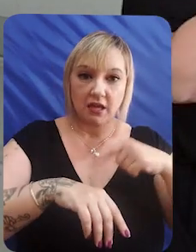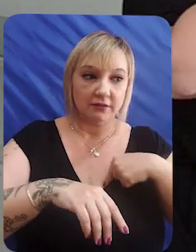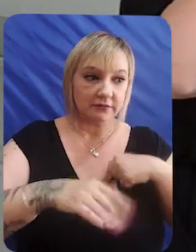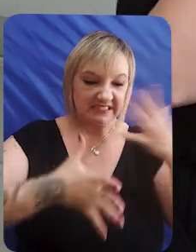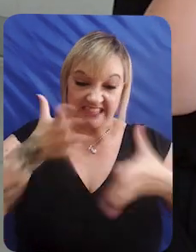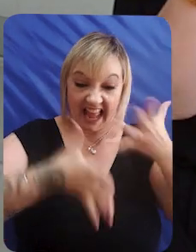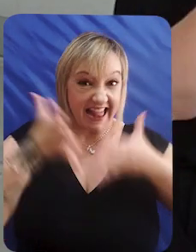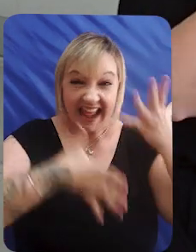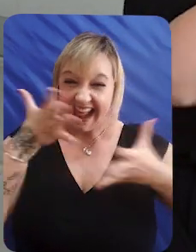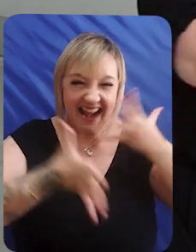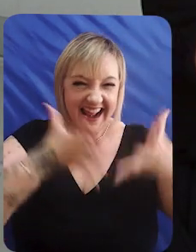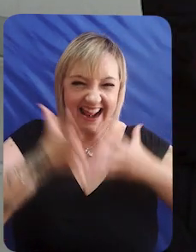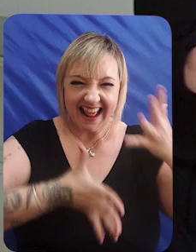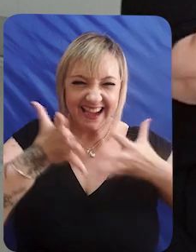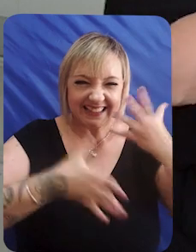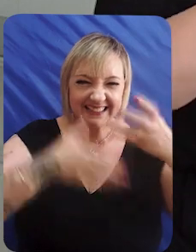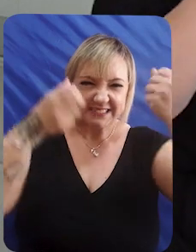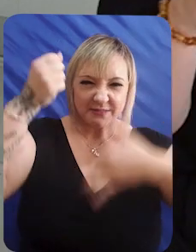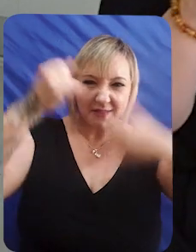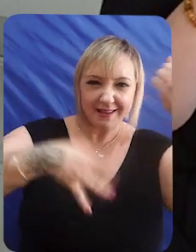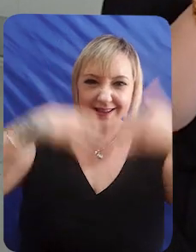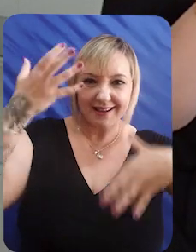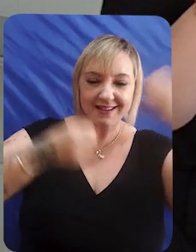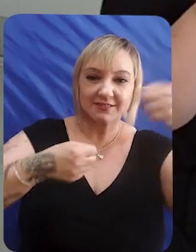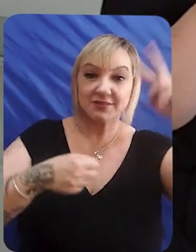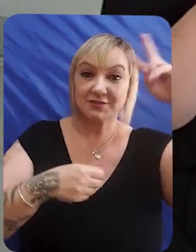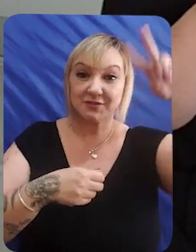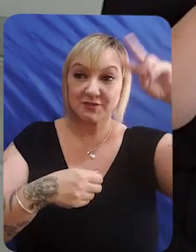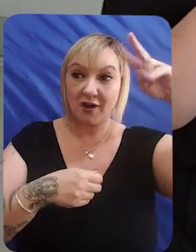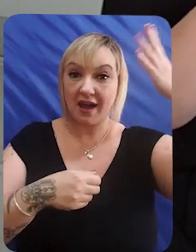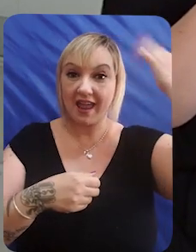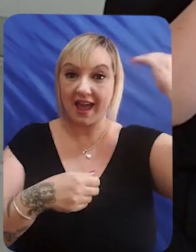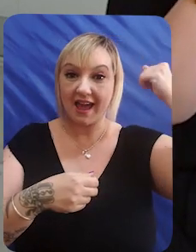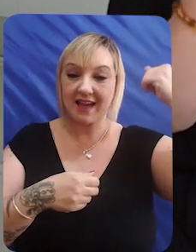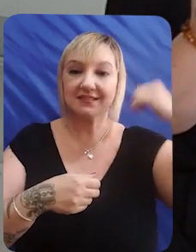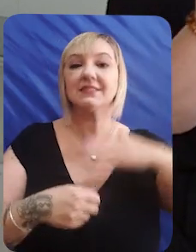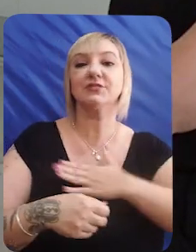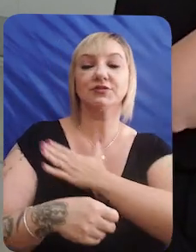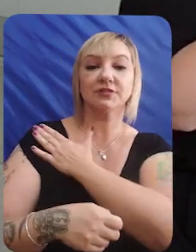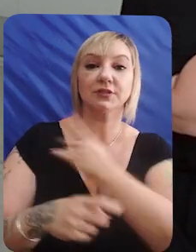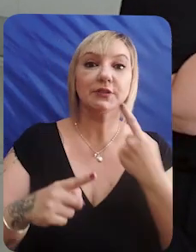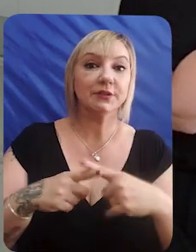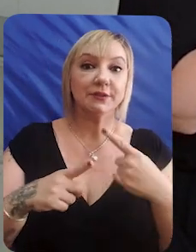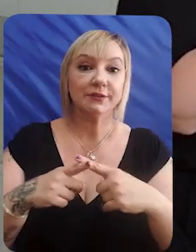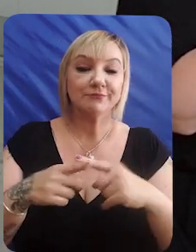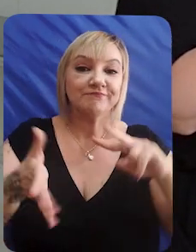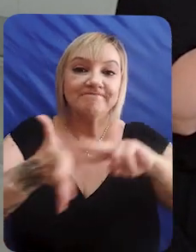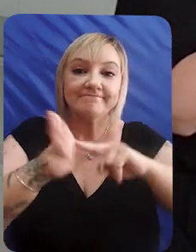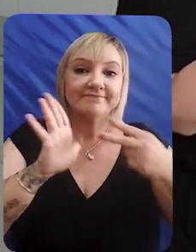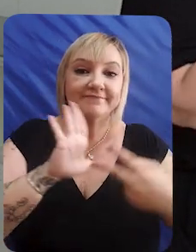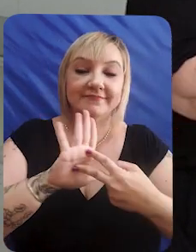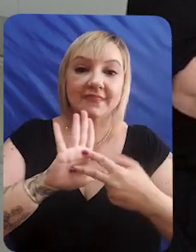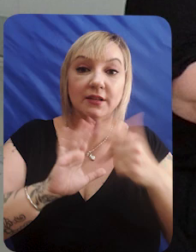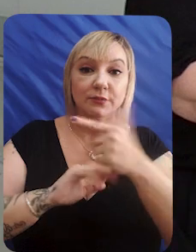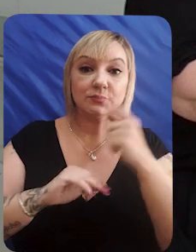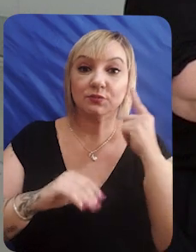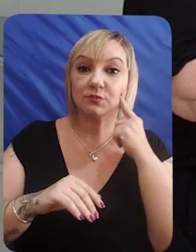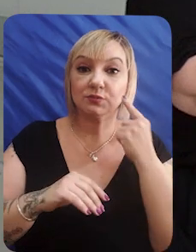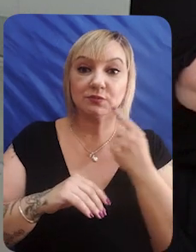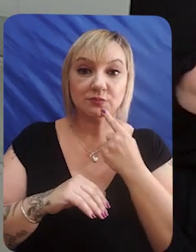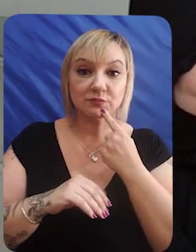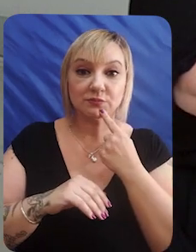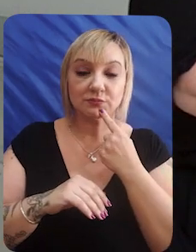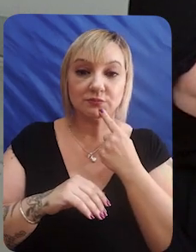assim, freneticamente explicando essa parte da história, porque senão não faria sentido para o surdo, porque para o